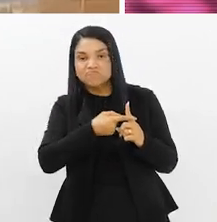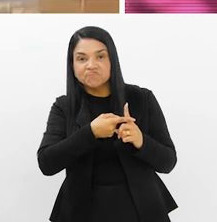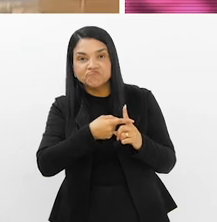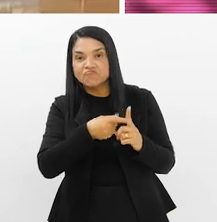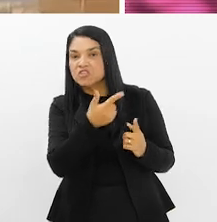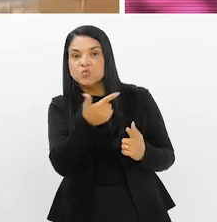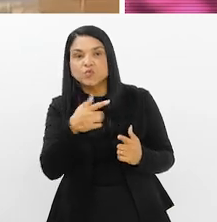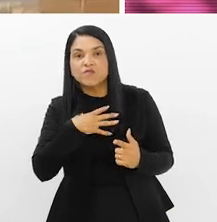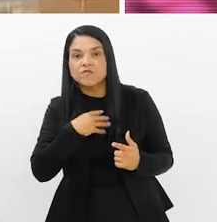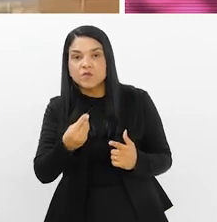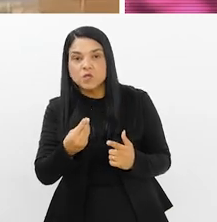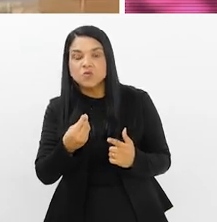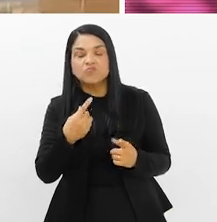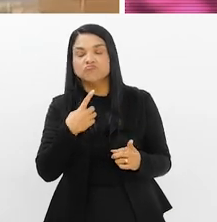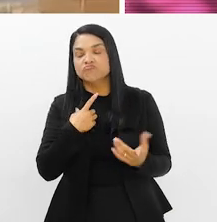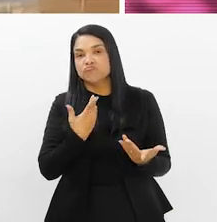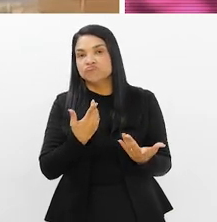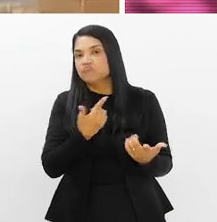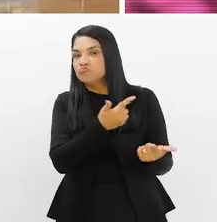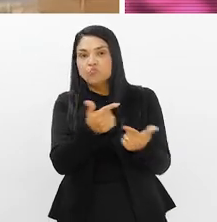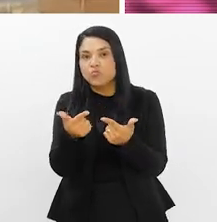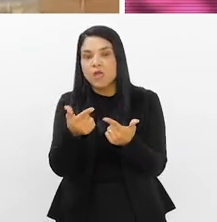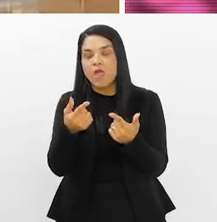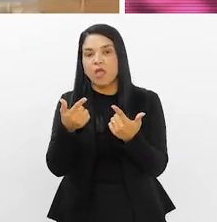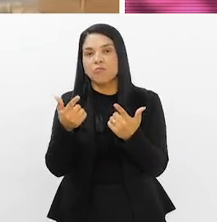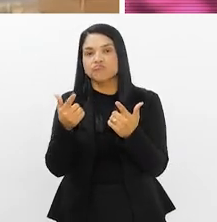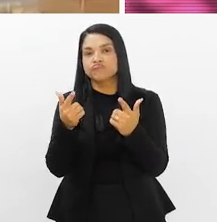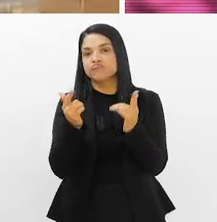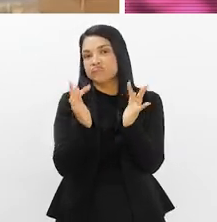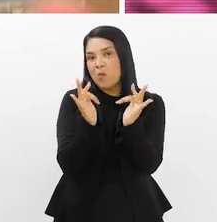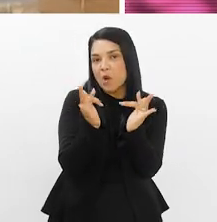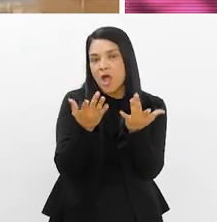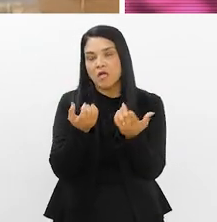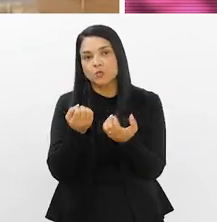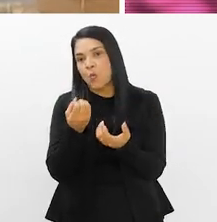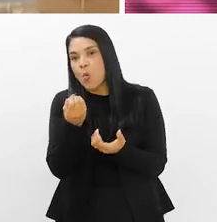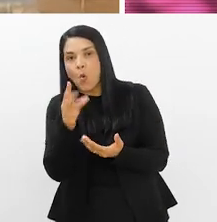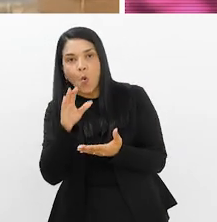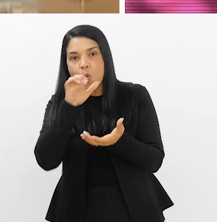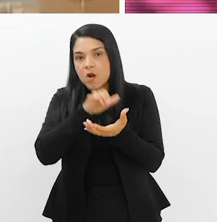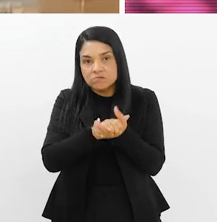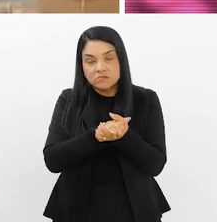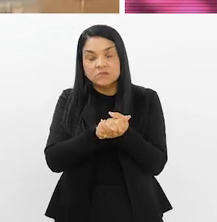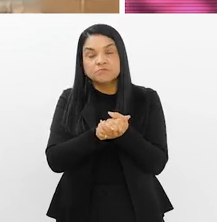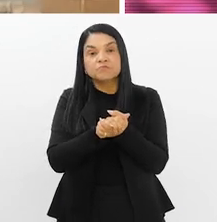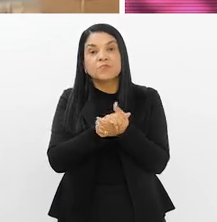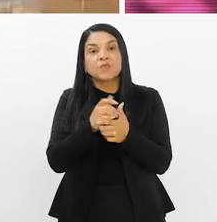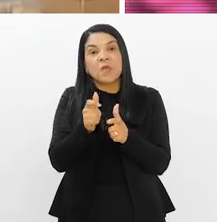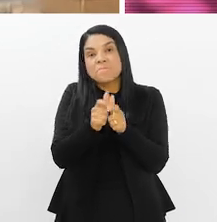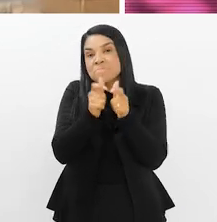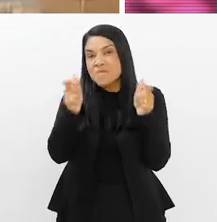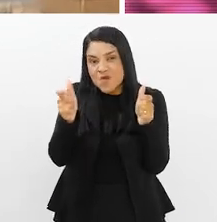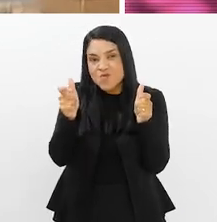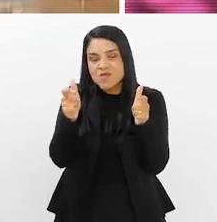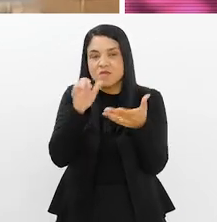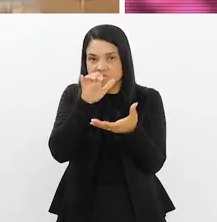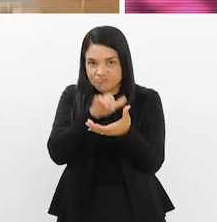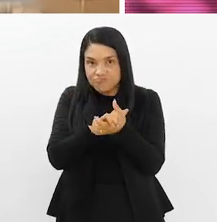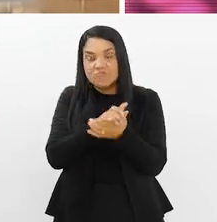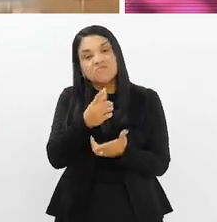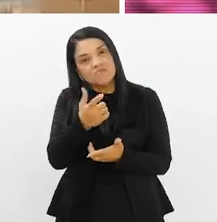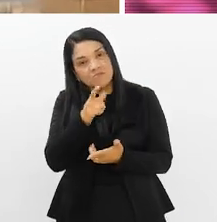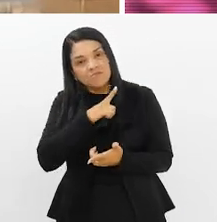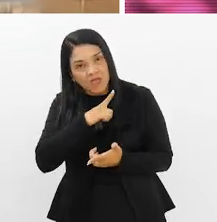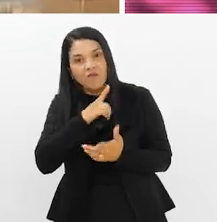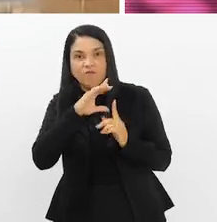um parceiro, né? Ou parceria, porque as pessoas no geral querem ter filhos, então assim são muitos